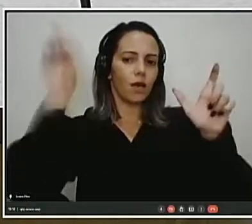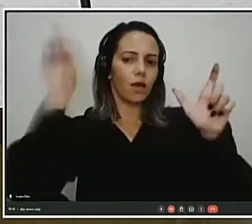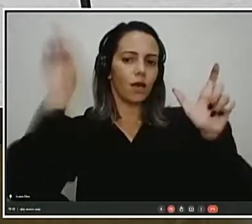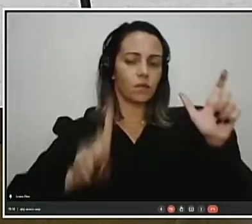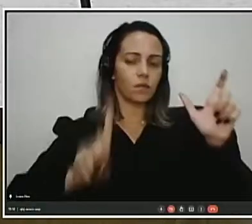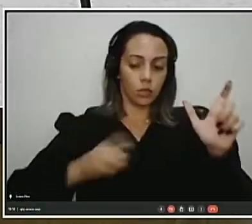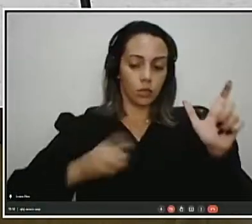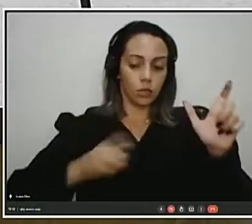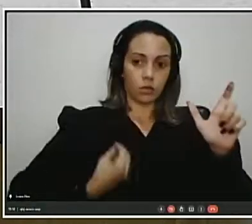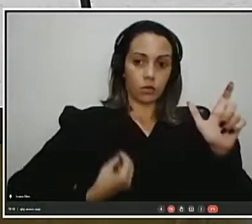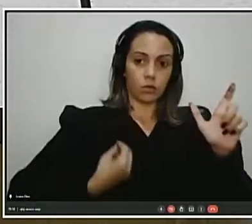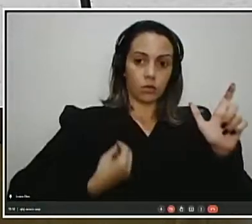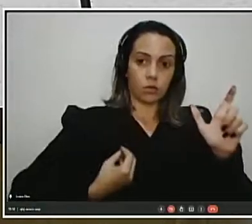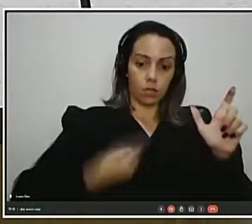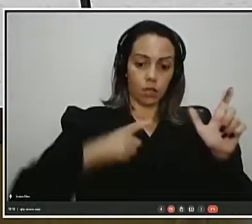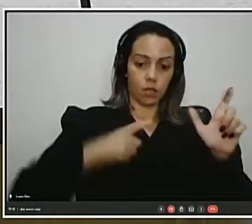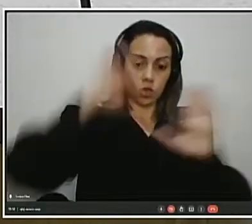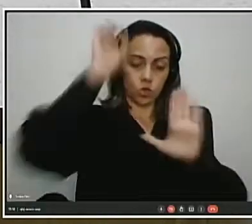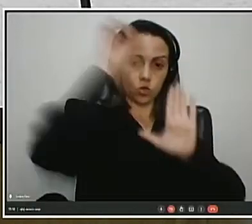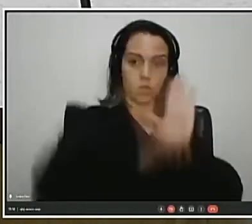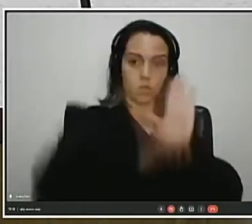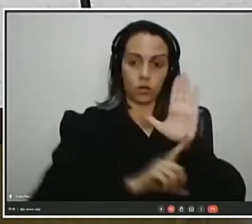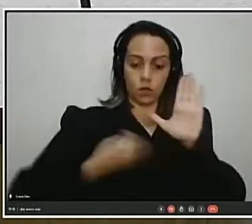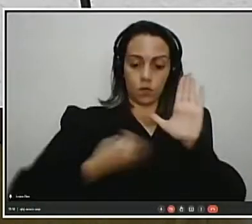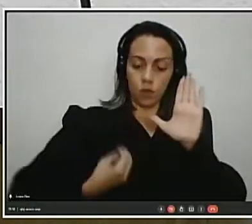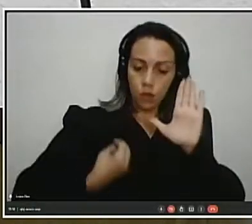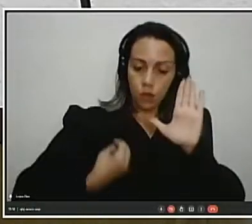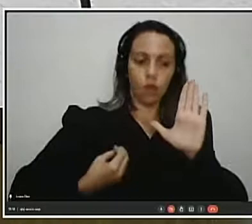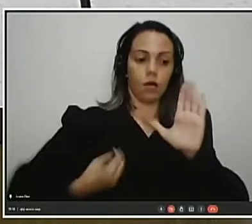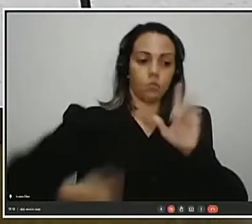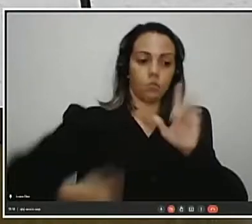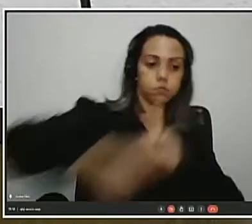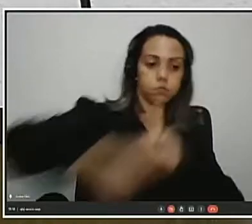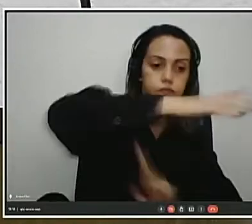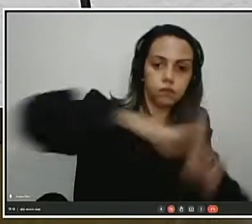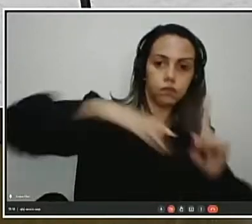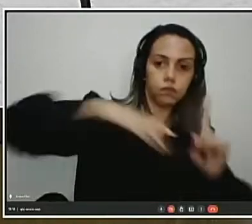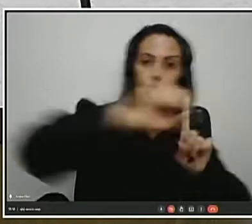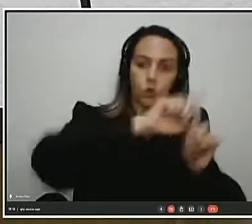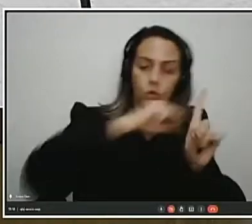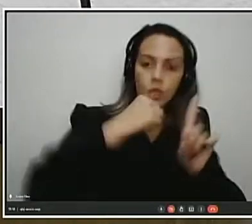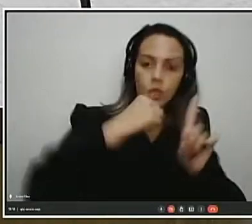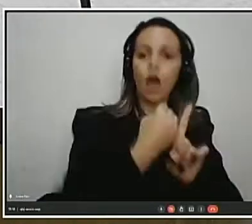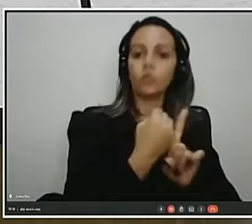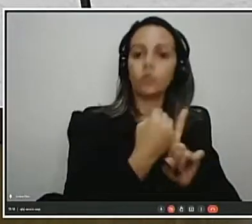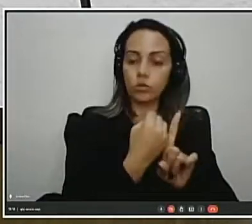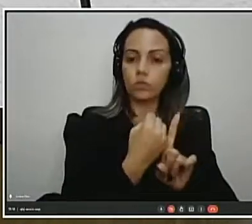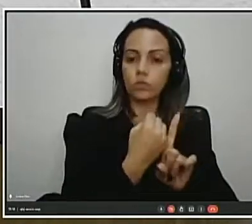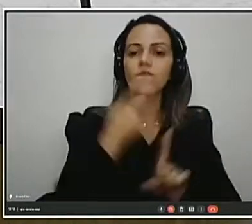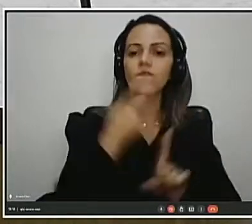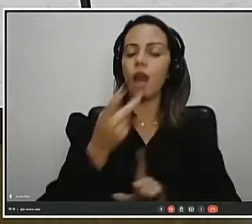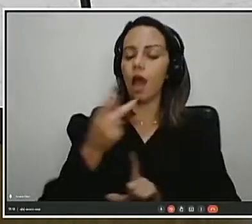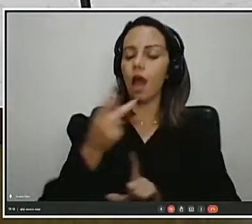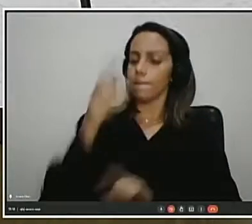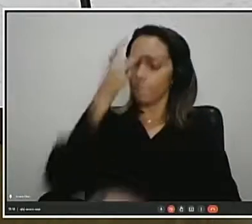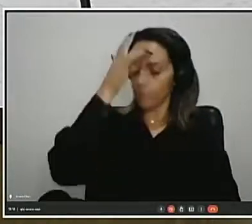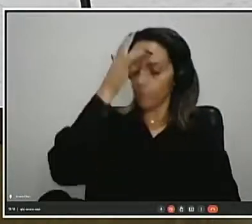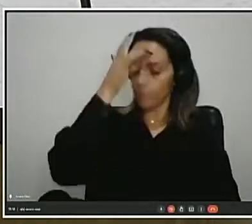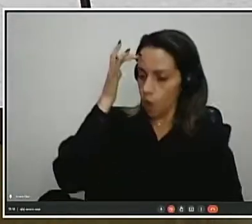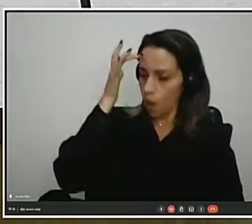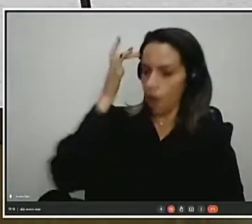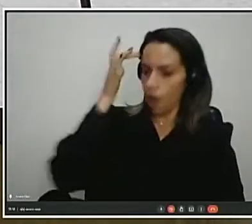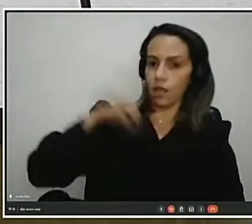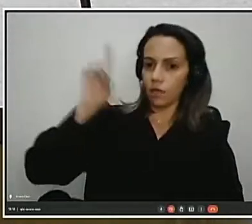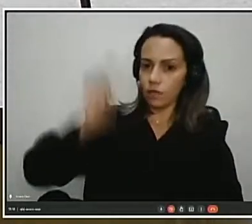direitos, com acesso à plena participação social. Dizer que as pessoas com síndrome de Down e suas famílias estão participando de